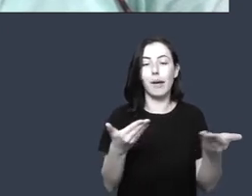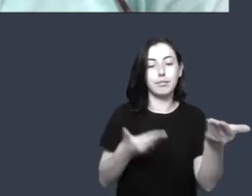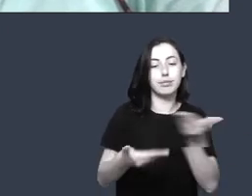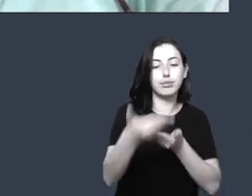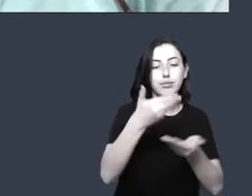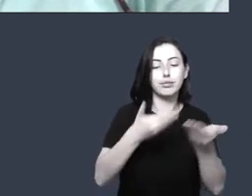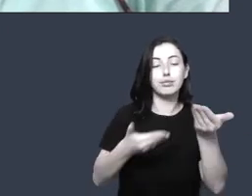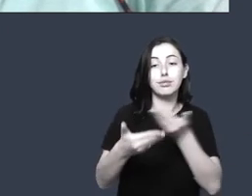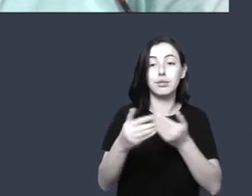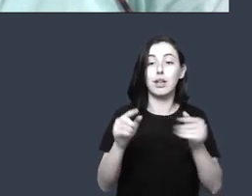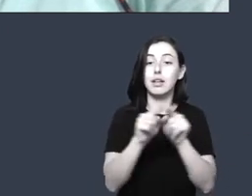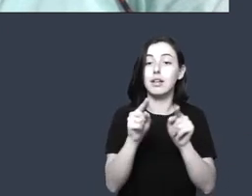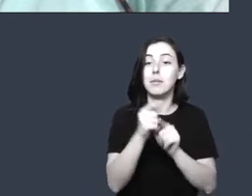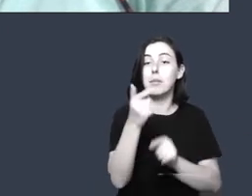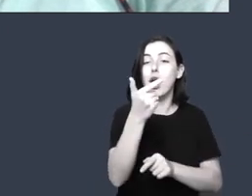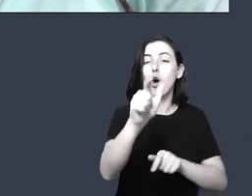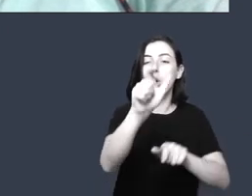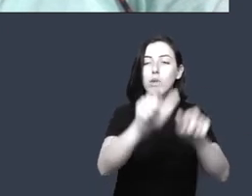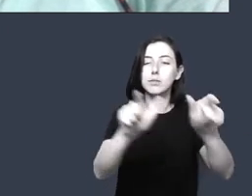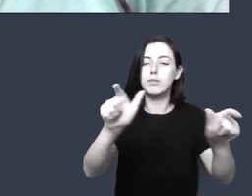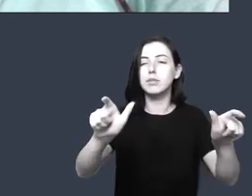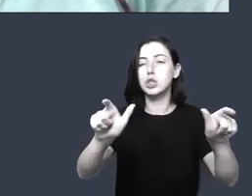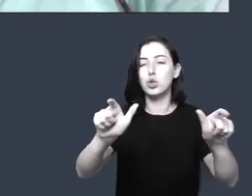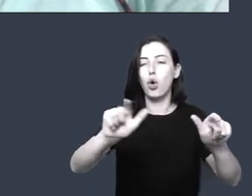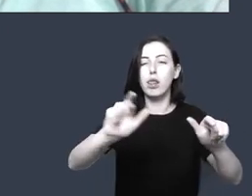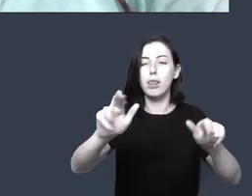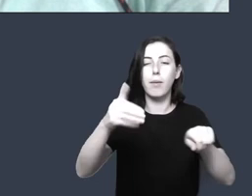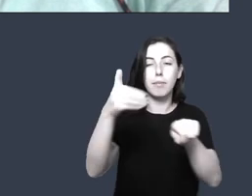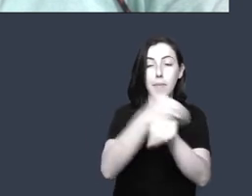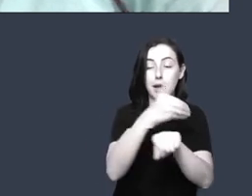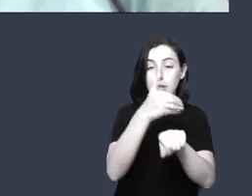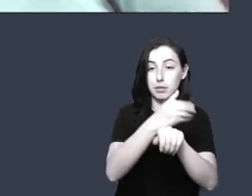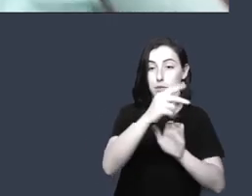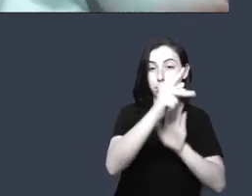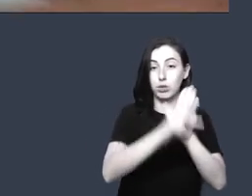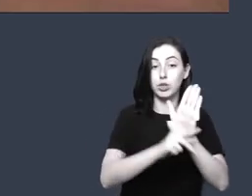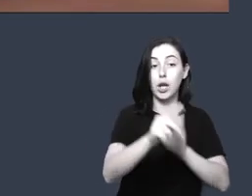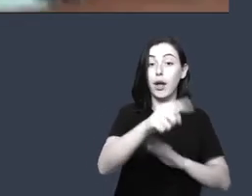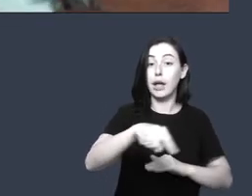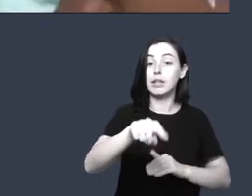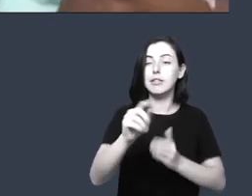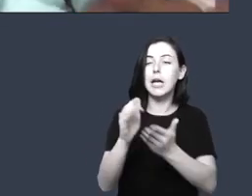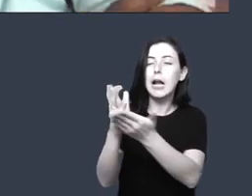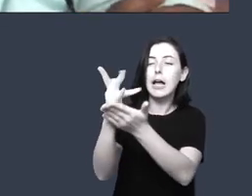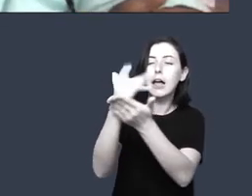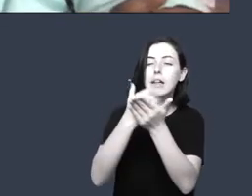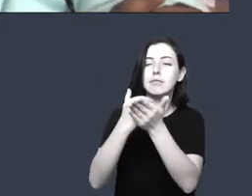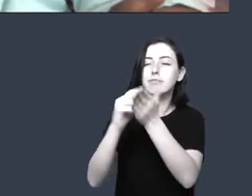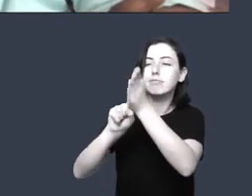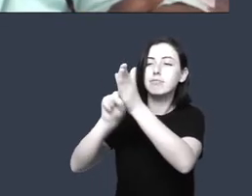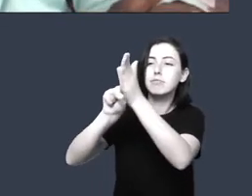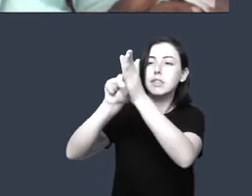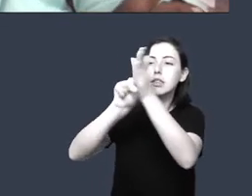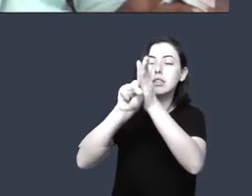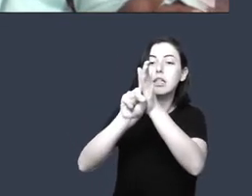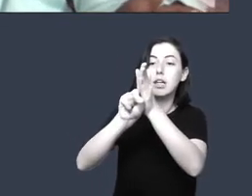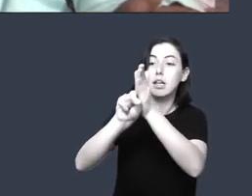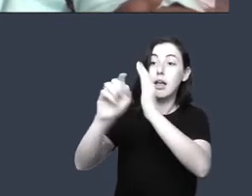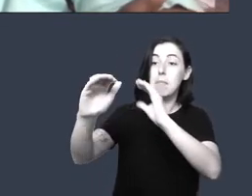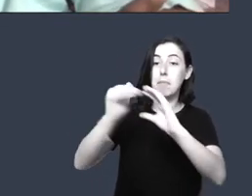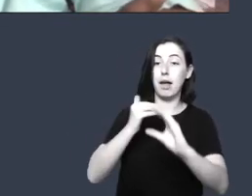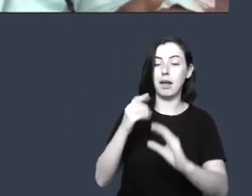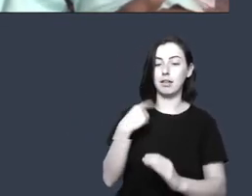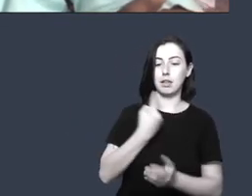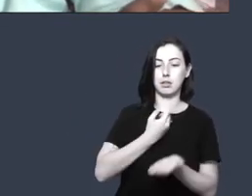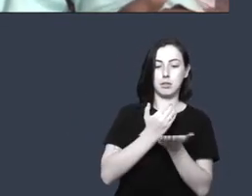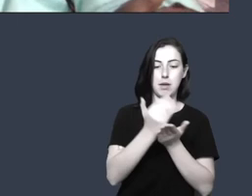outras pessoas que não estão nesse projeto, mas que são funcionários da IBM, mandam para a gente, para a gente começar a discutir. Então, a gente discute muito. Então, a